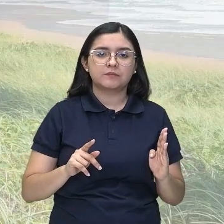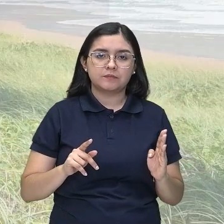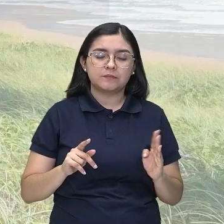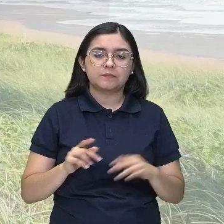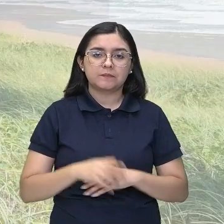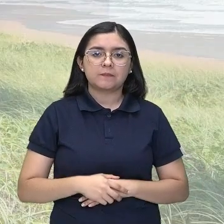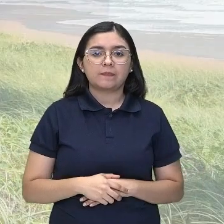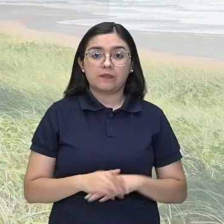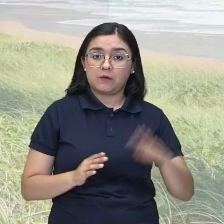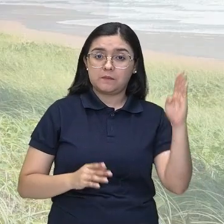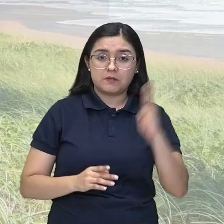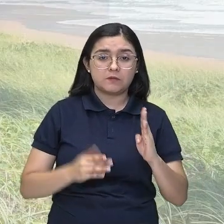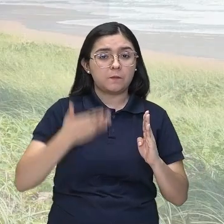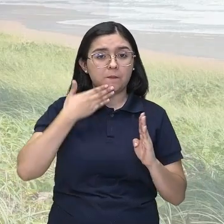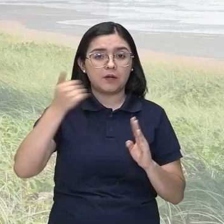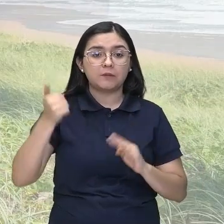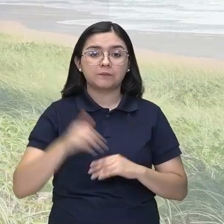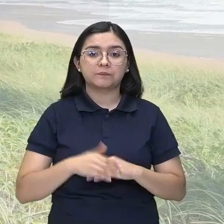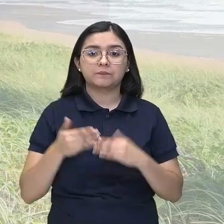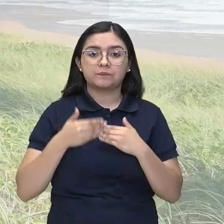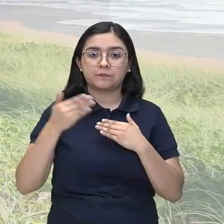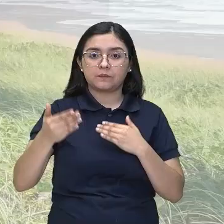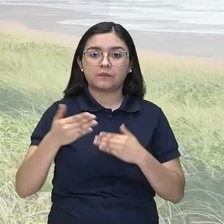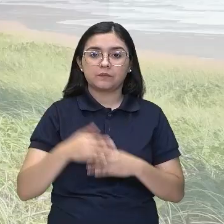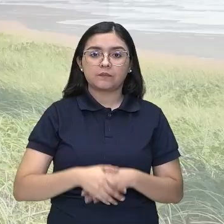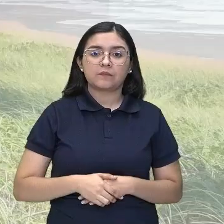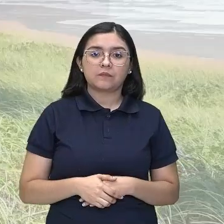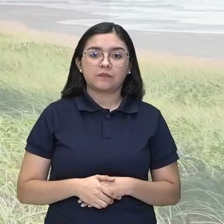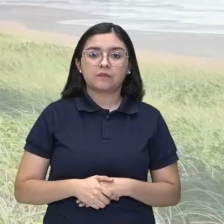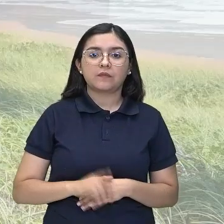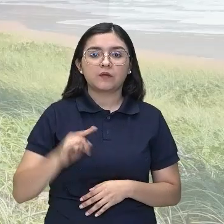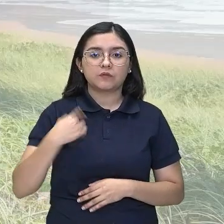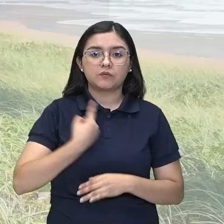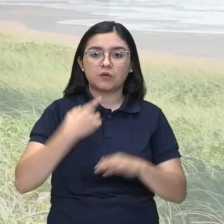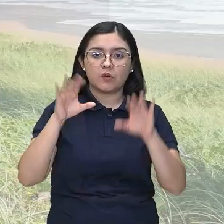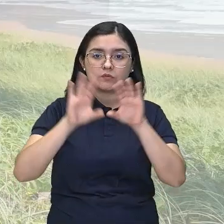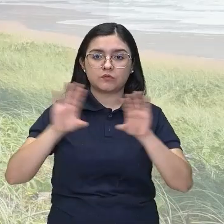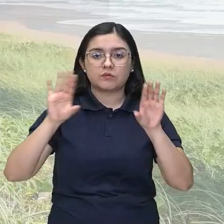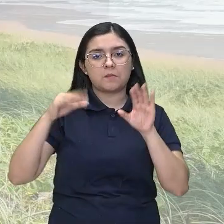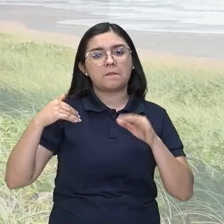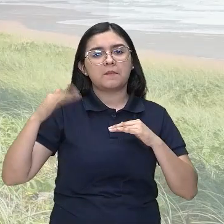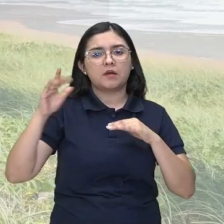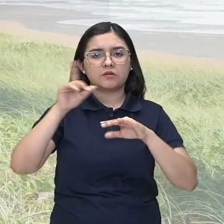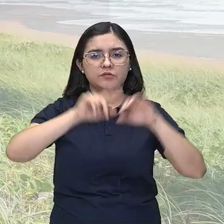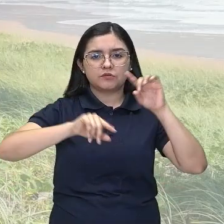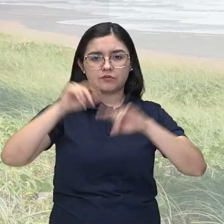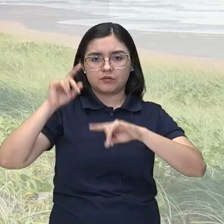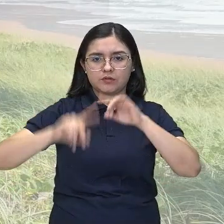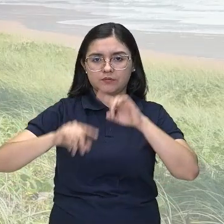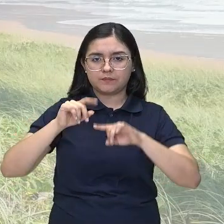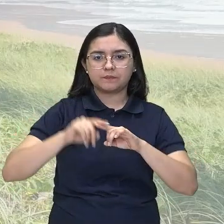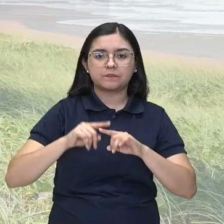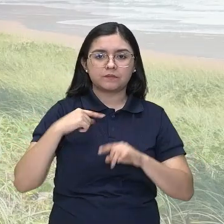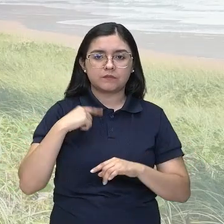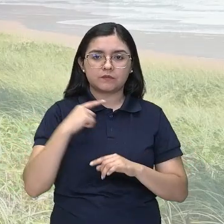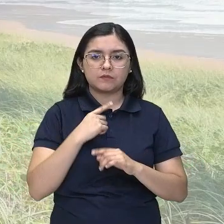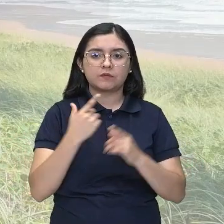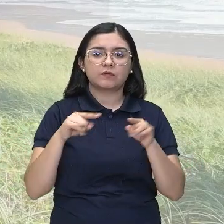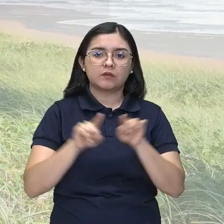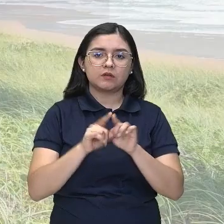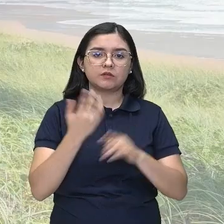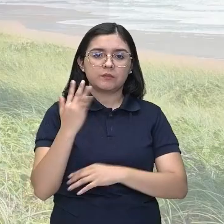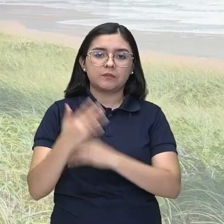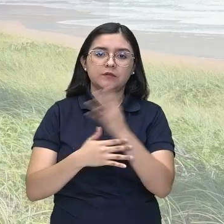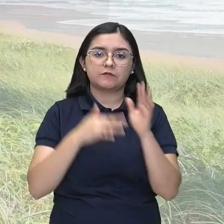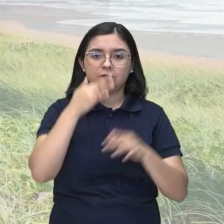é melhor. Continuando, nosso céu tem mais estrelas, nossas várzeas têm mais